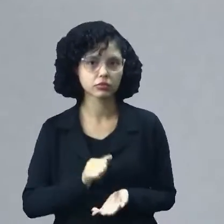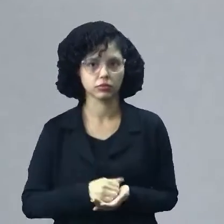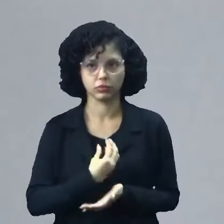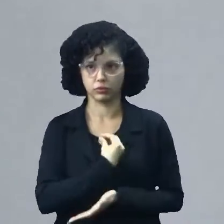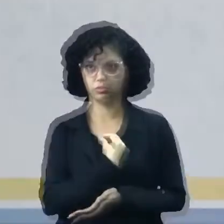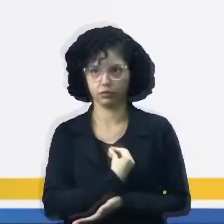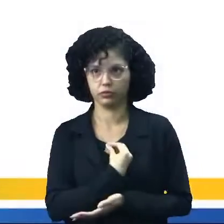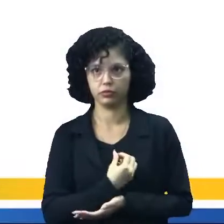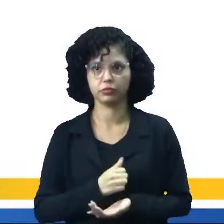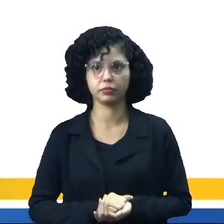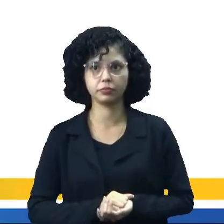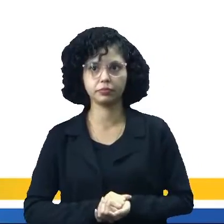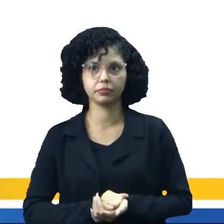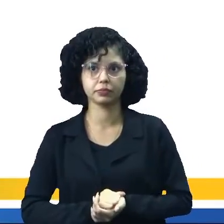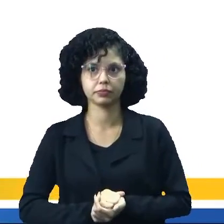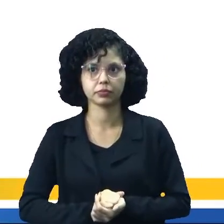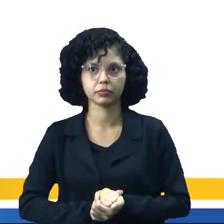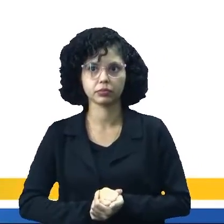vida.